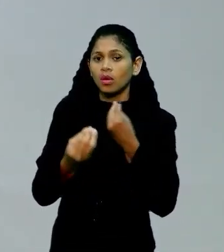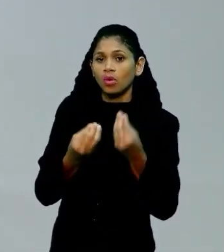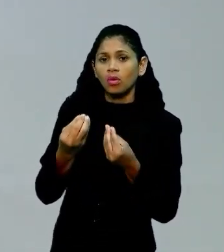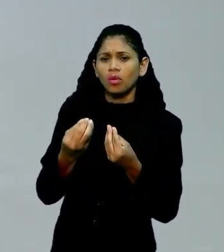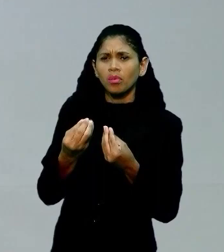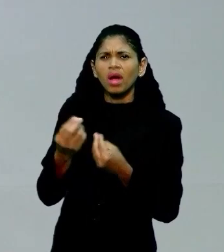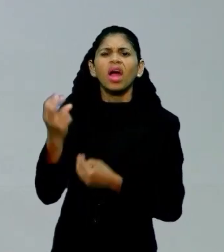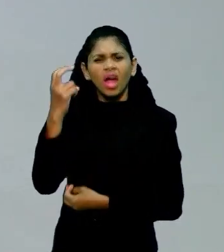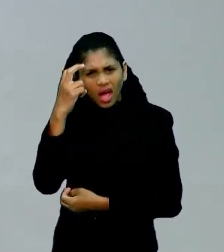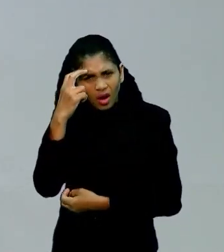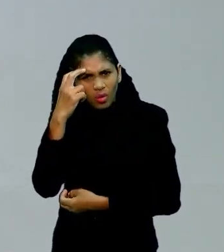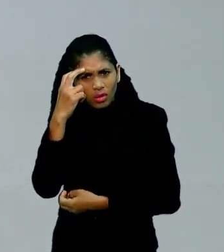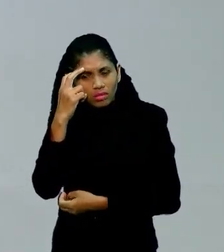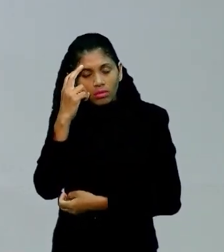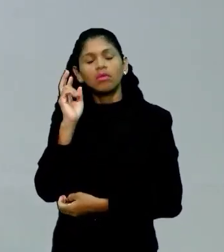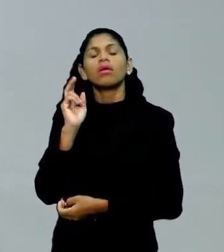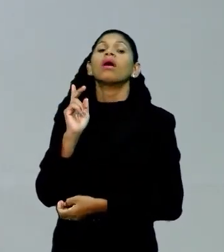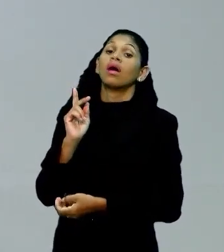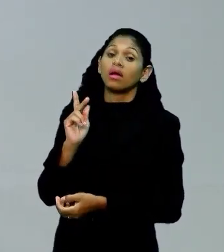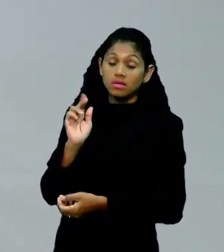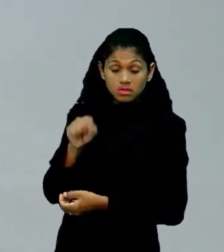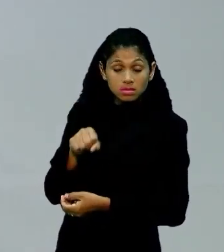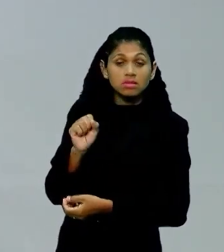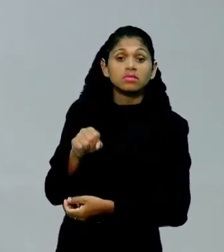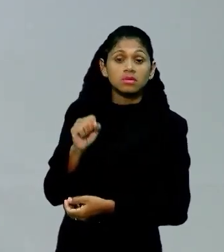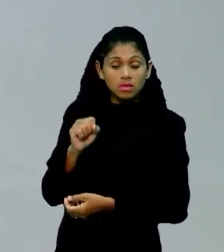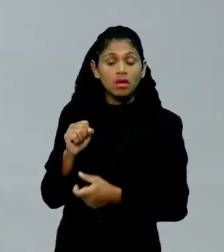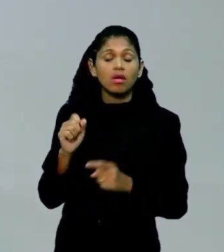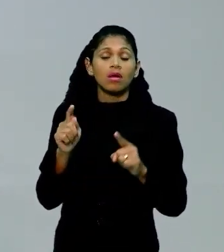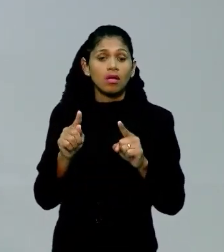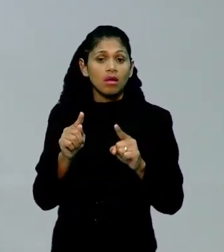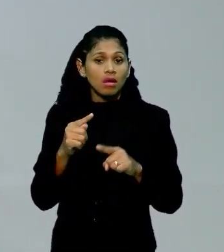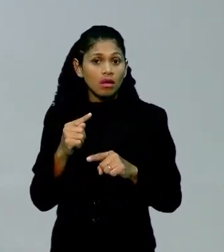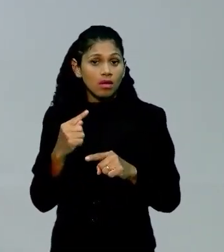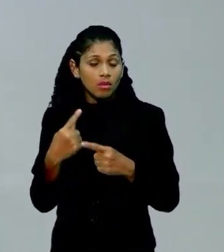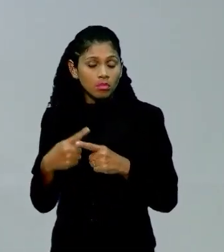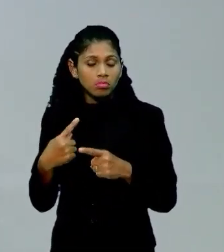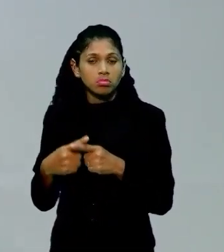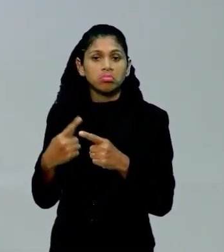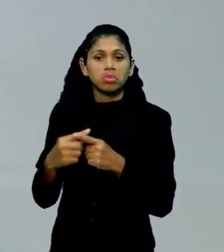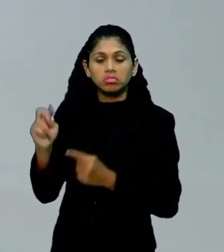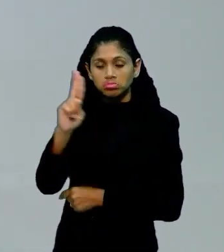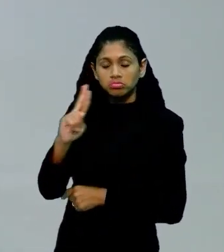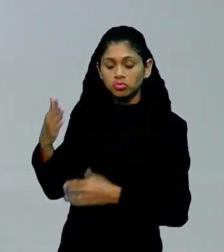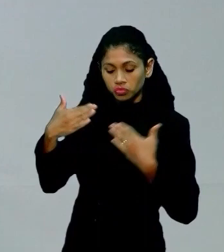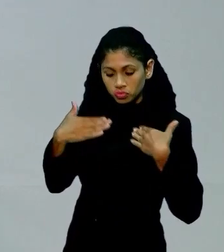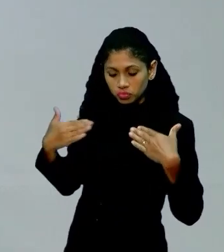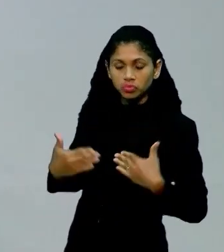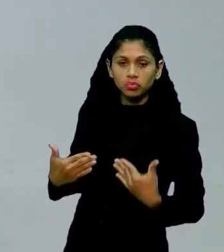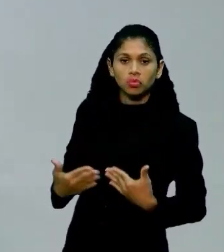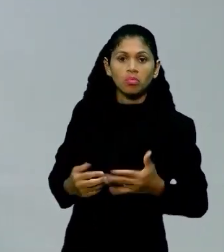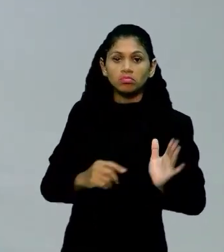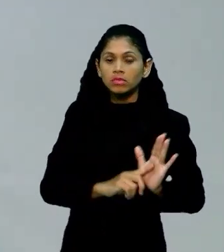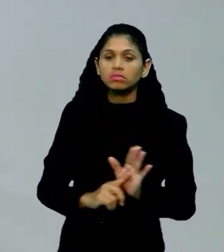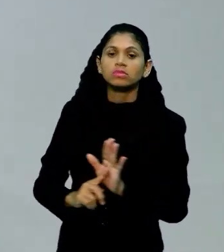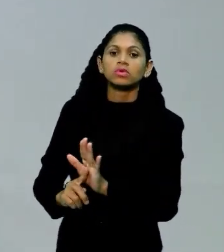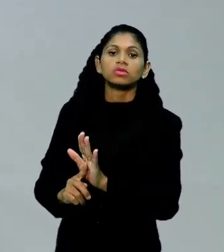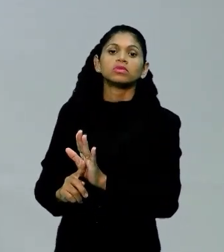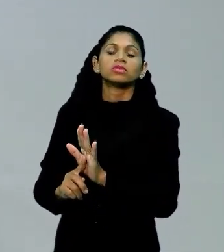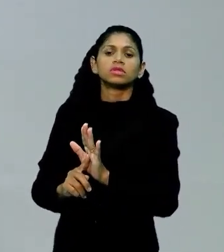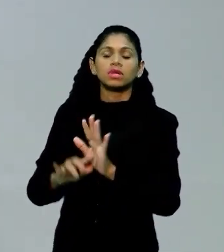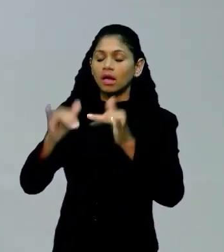cultura cultura conhecimento vai ter a ver com o corpo sim porque a gente tá utilizando aquele saber aquela troca para determinar e e difundir e